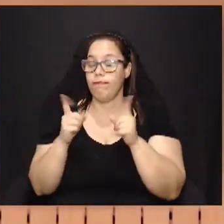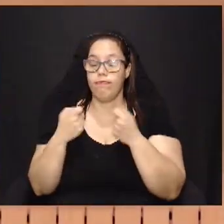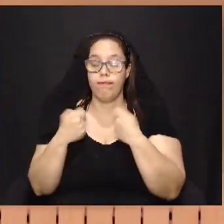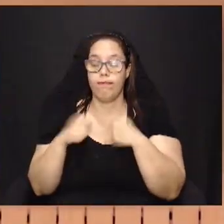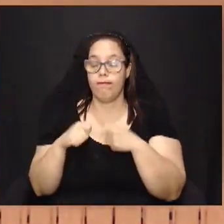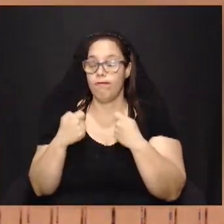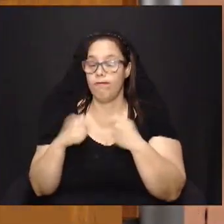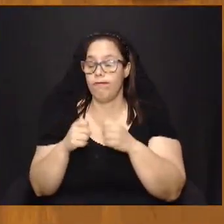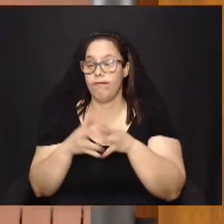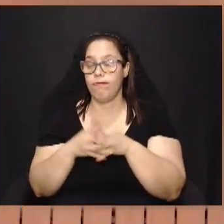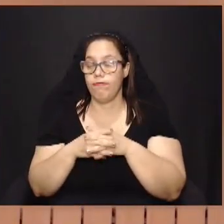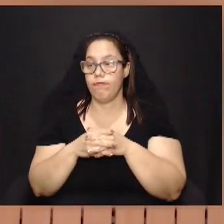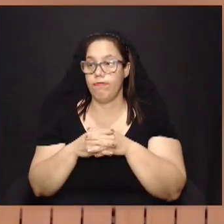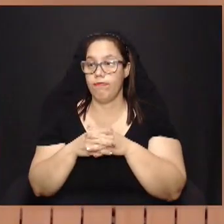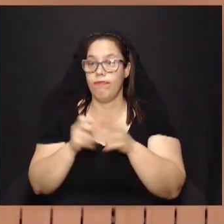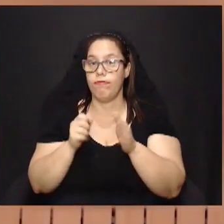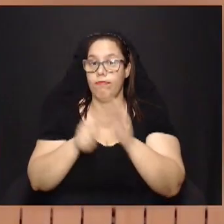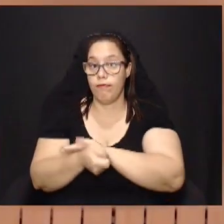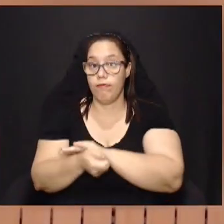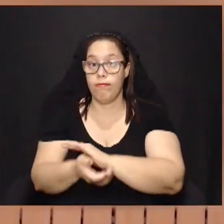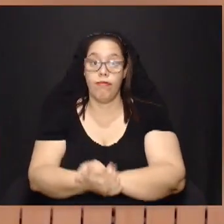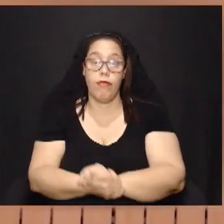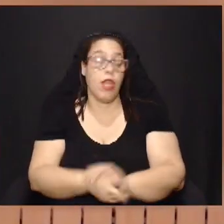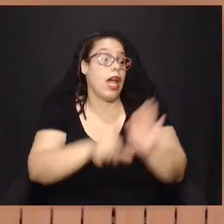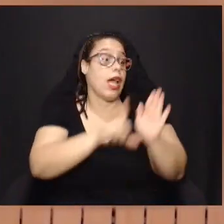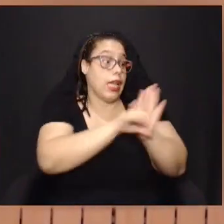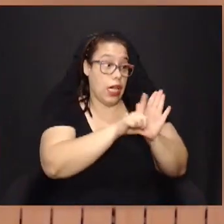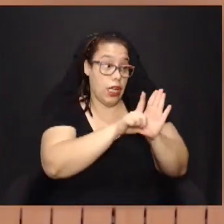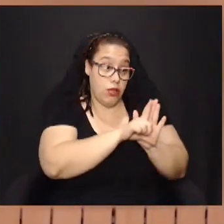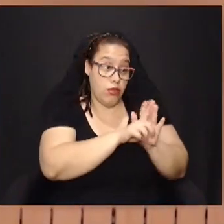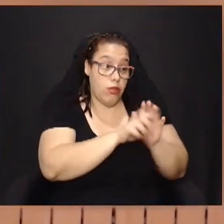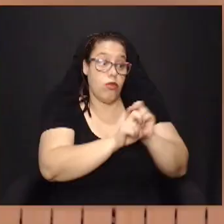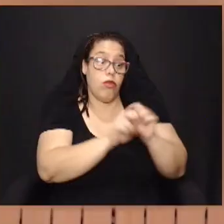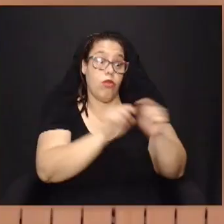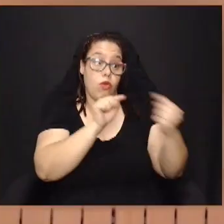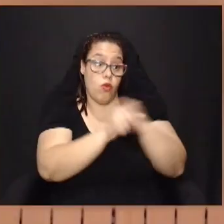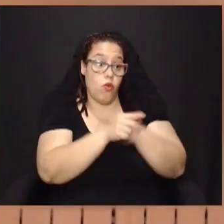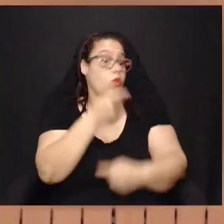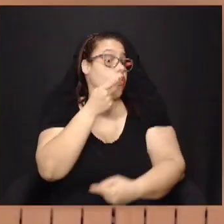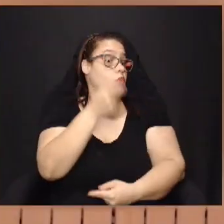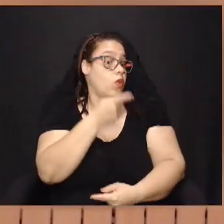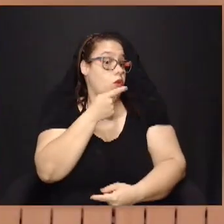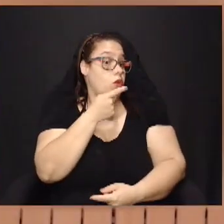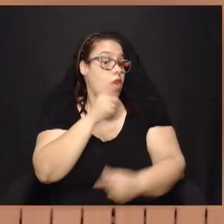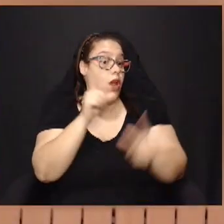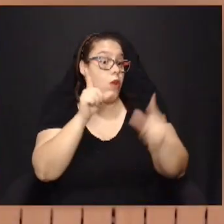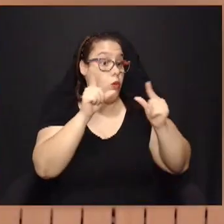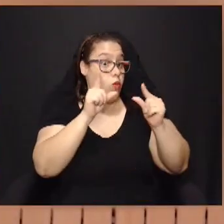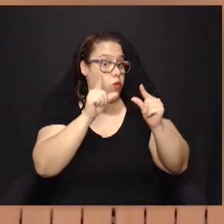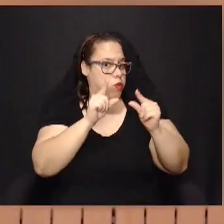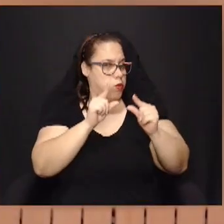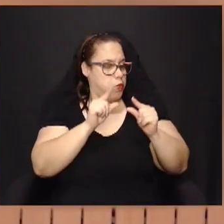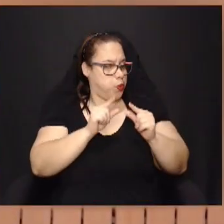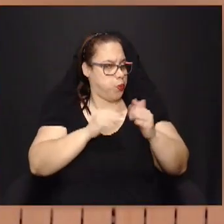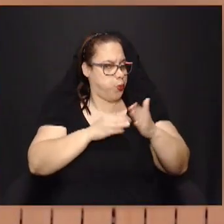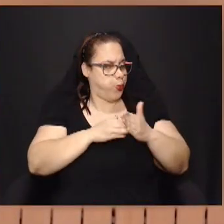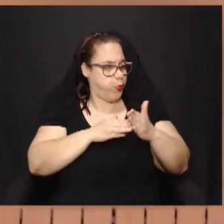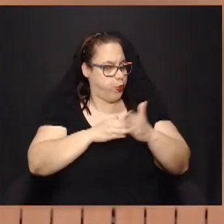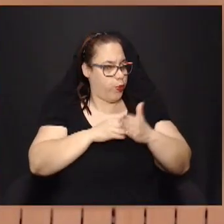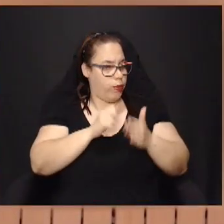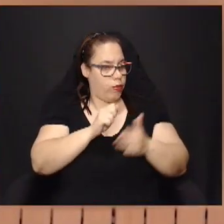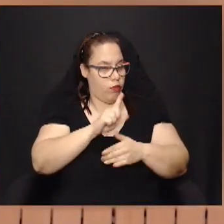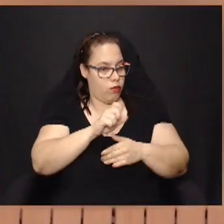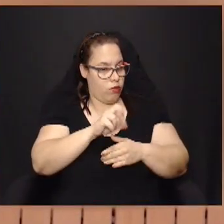fazer o financiamento. É que essa lei, ao contrário do que foi dito, ela é muito restrita. Ela permite alvará de execução